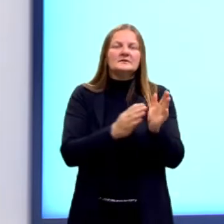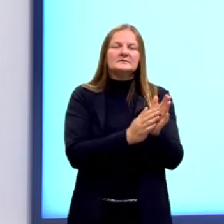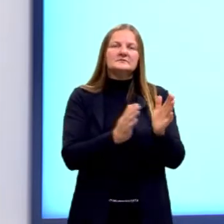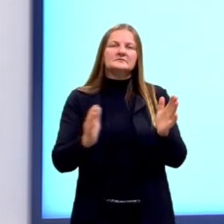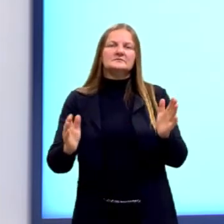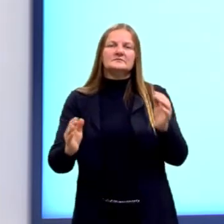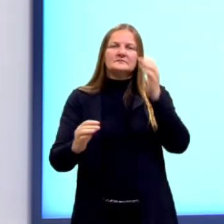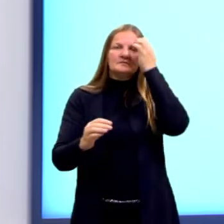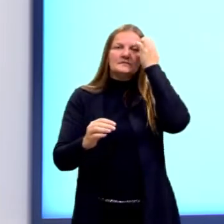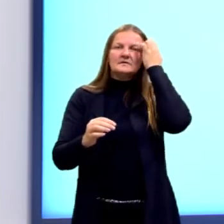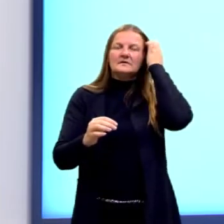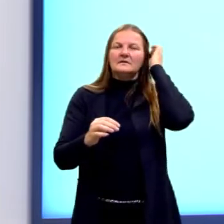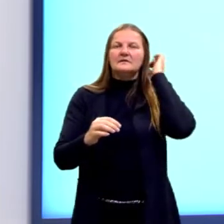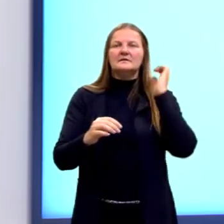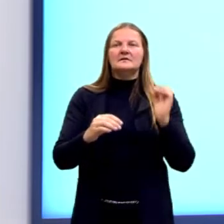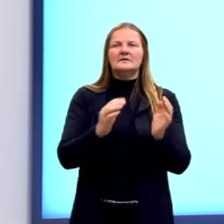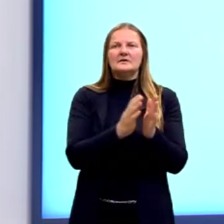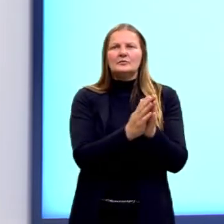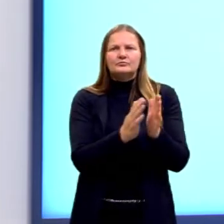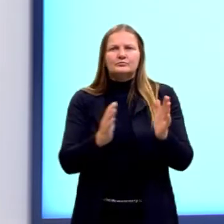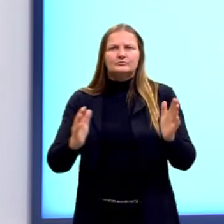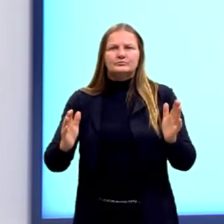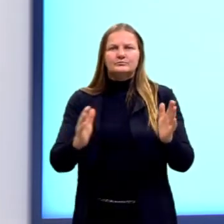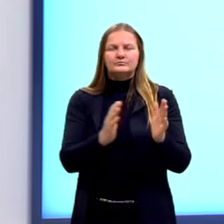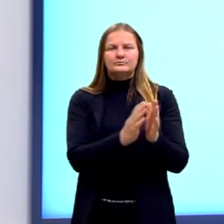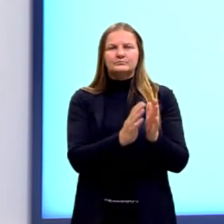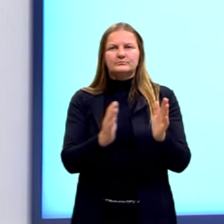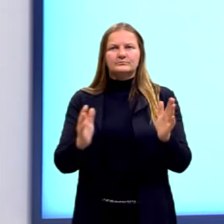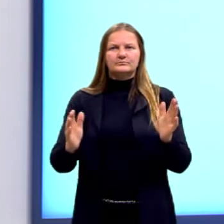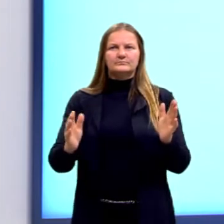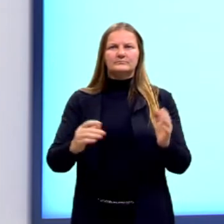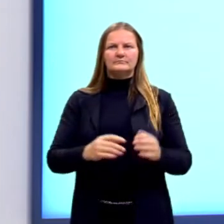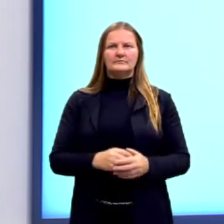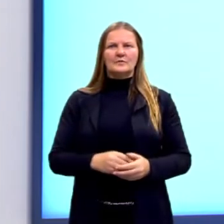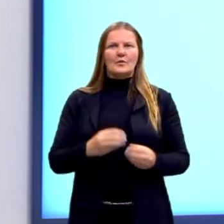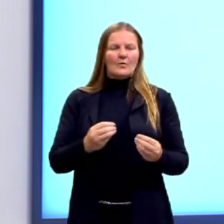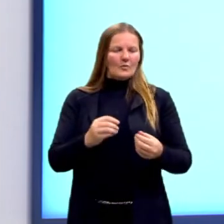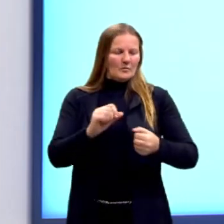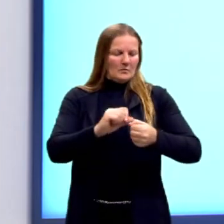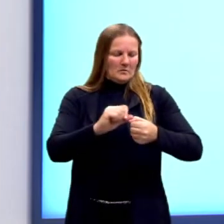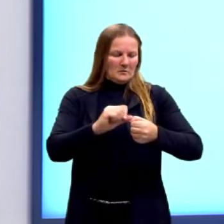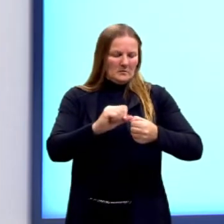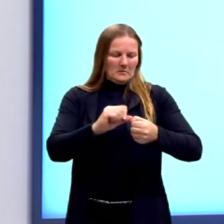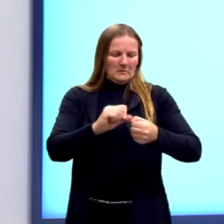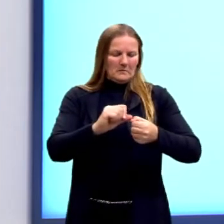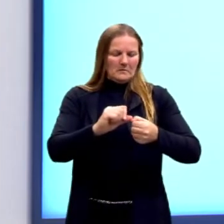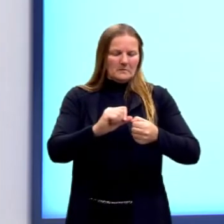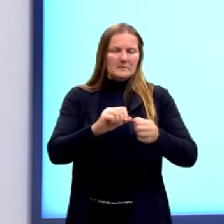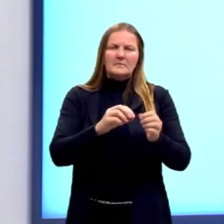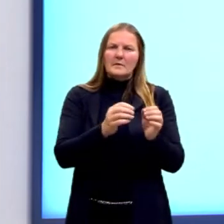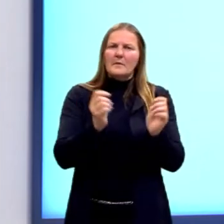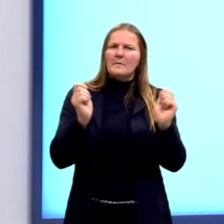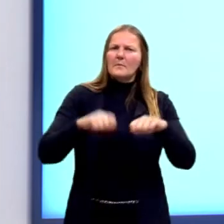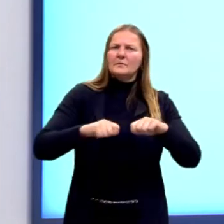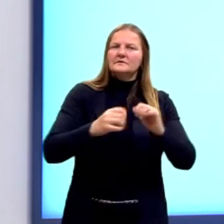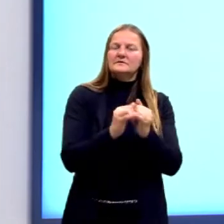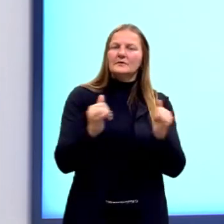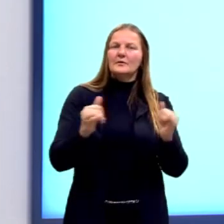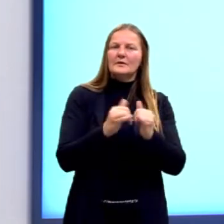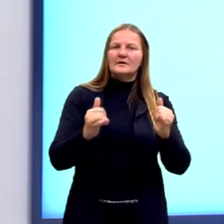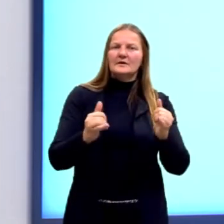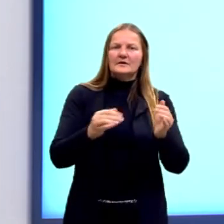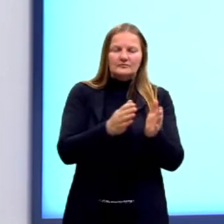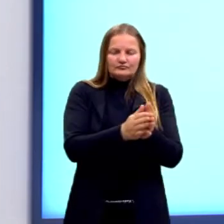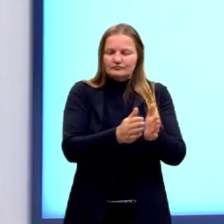o potencial né a gente tá falando justamente da diferença de potencial então aqui antes a gente tinha um potencial e aqui